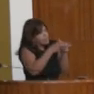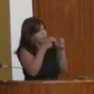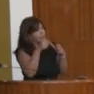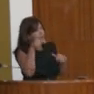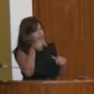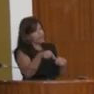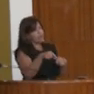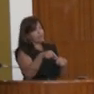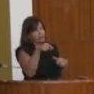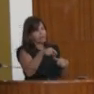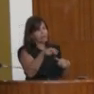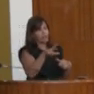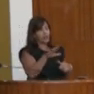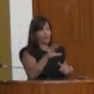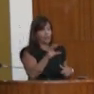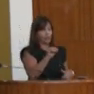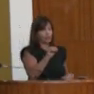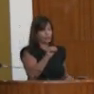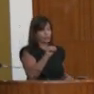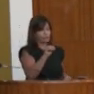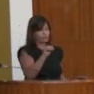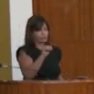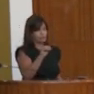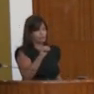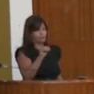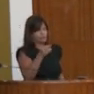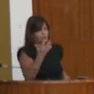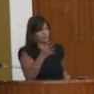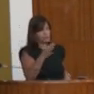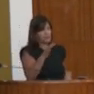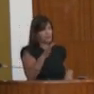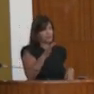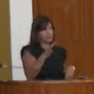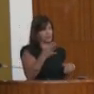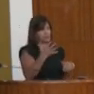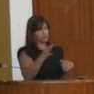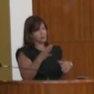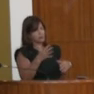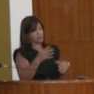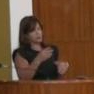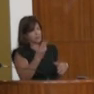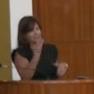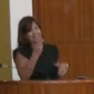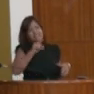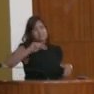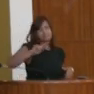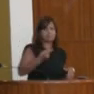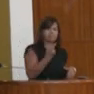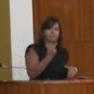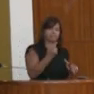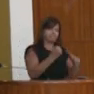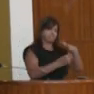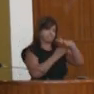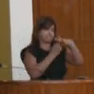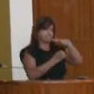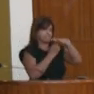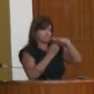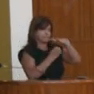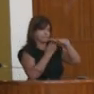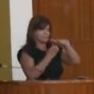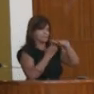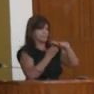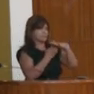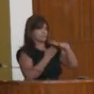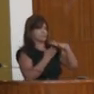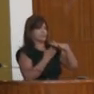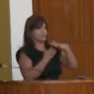Janeiro, a gente tem mais ou menos, esse número flutua mês a mês, mas mais ou menos umas 3 mil empresas que têm